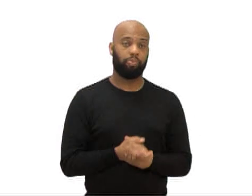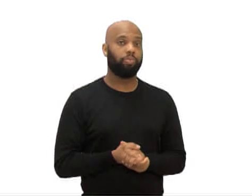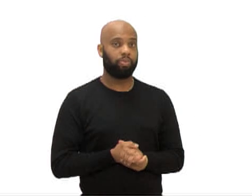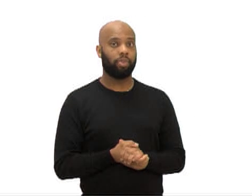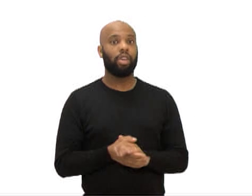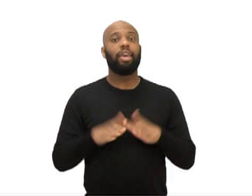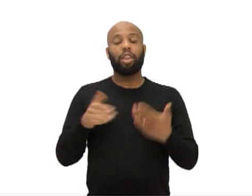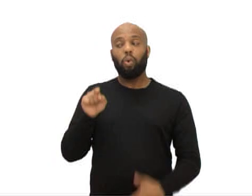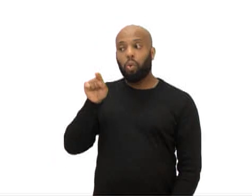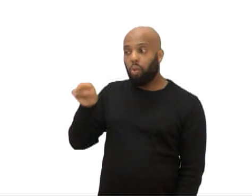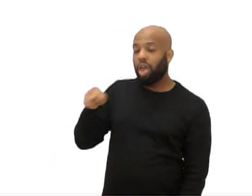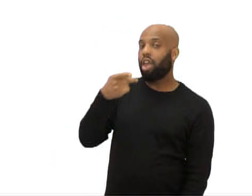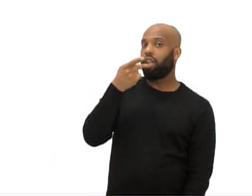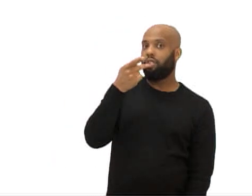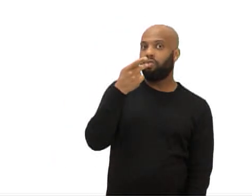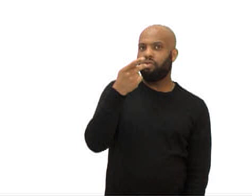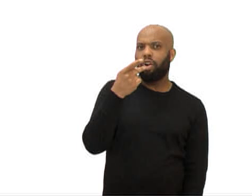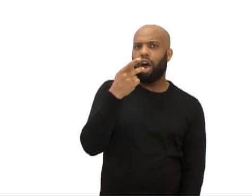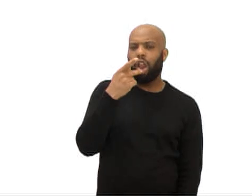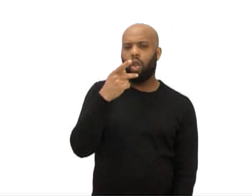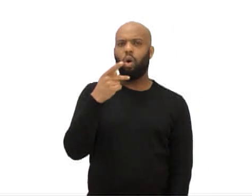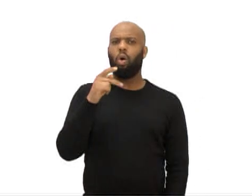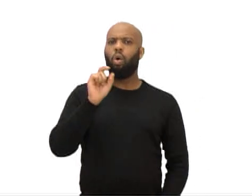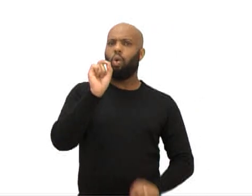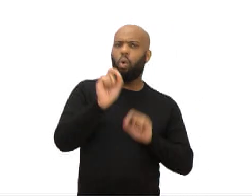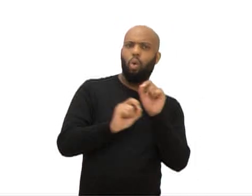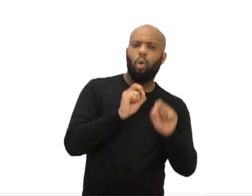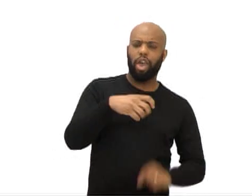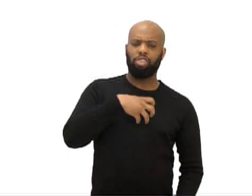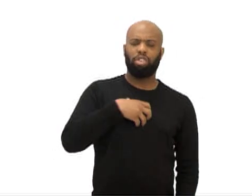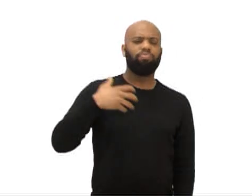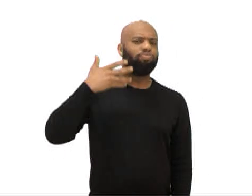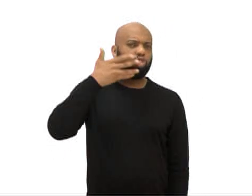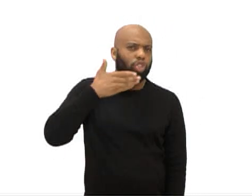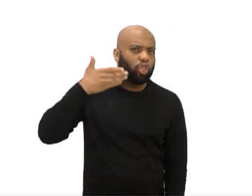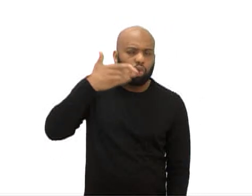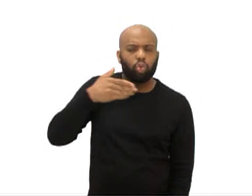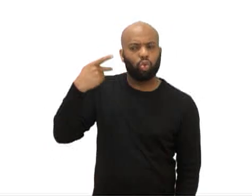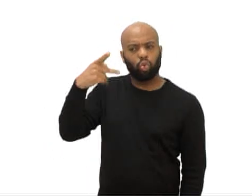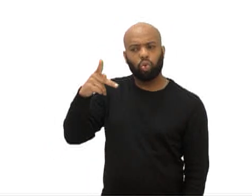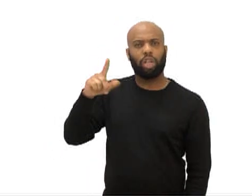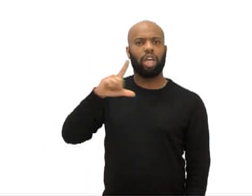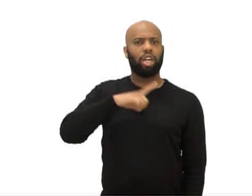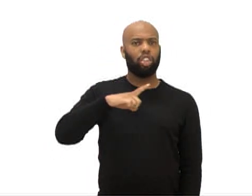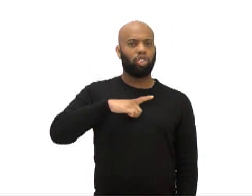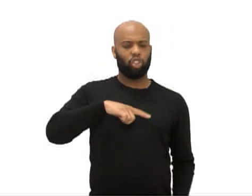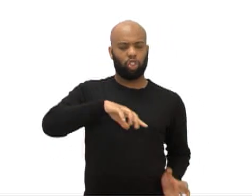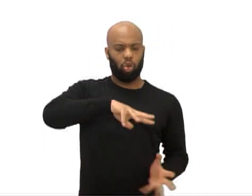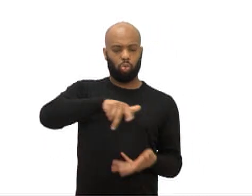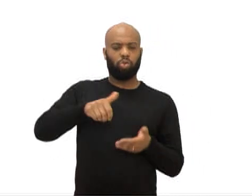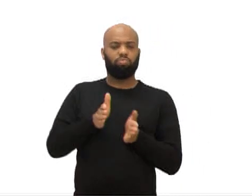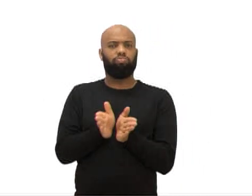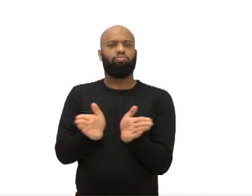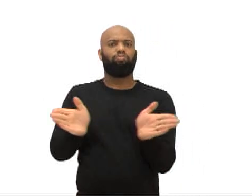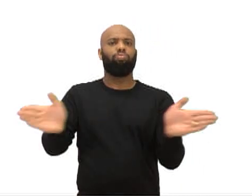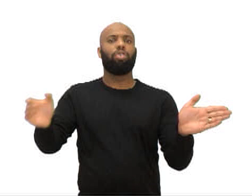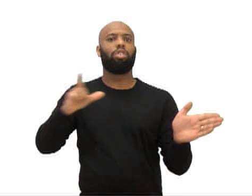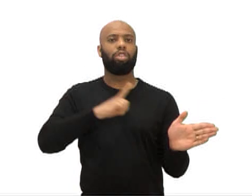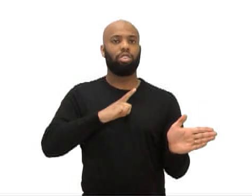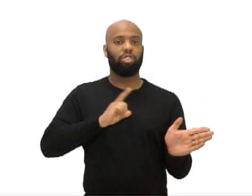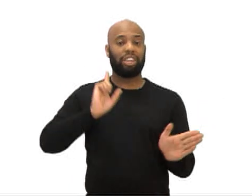Bom, como Winston Churchill definiu em seu discurso a bipolaridade que começará a